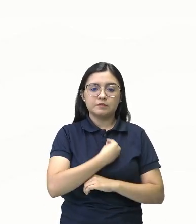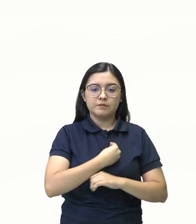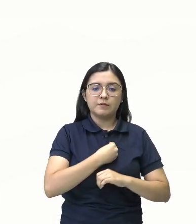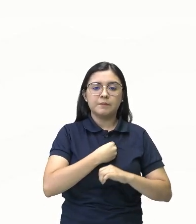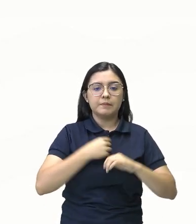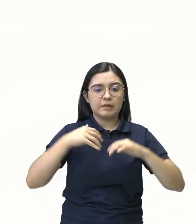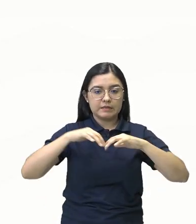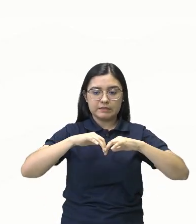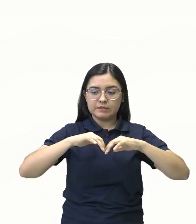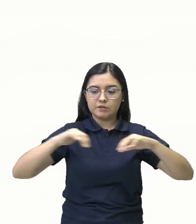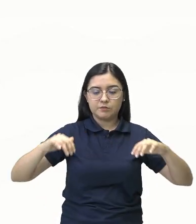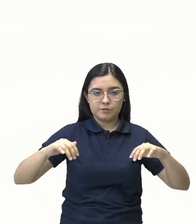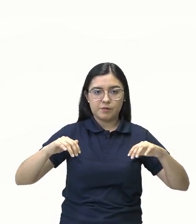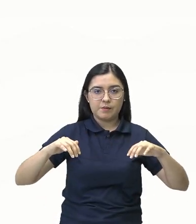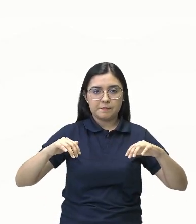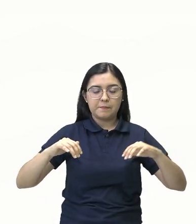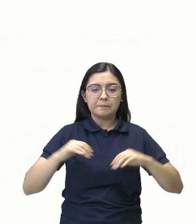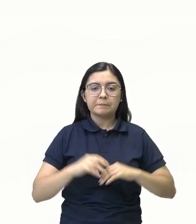as comunidades.